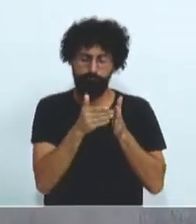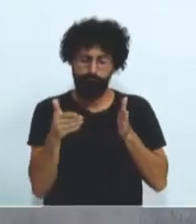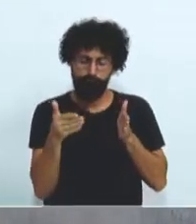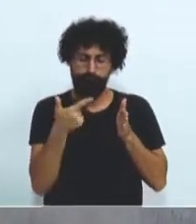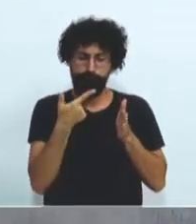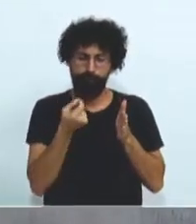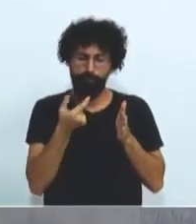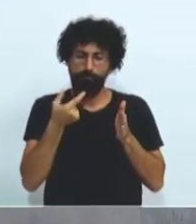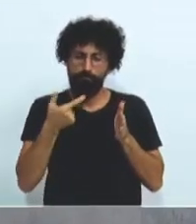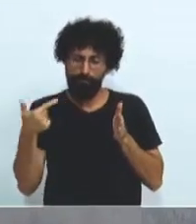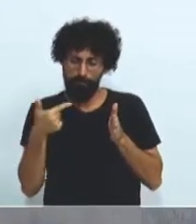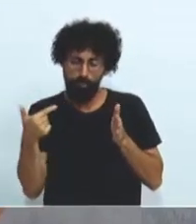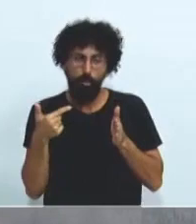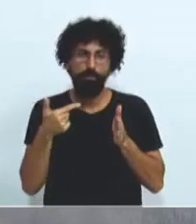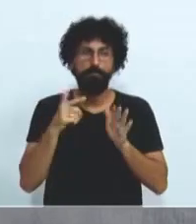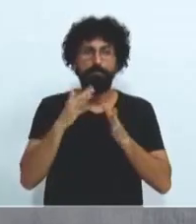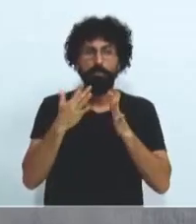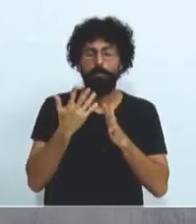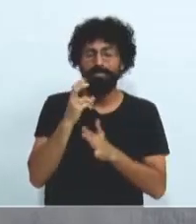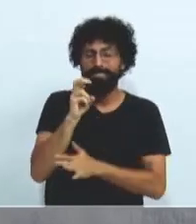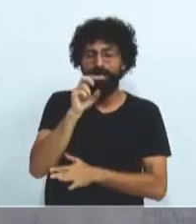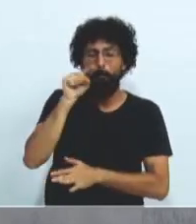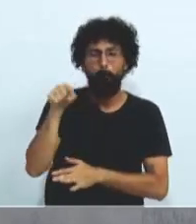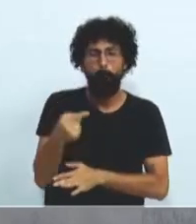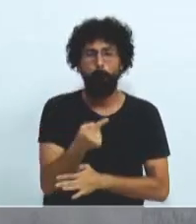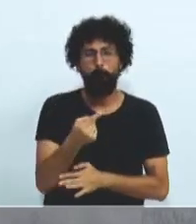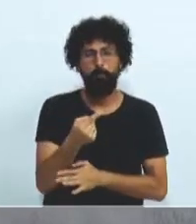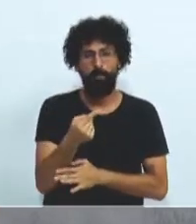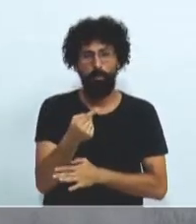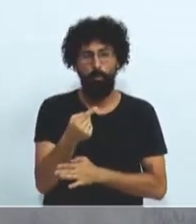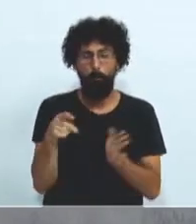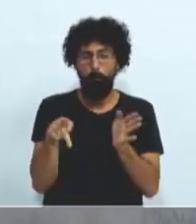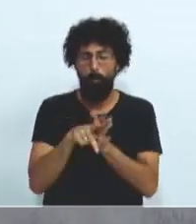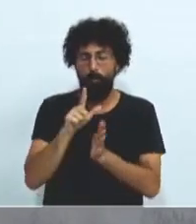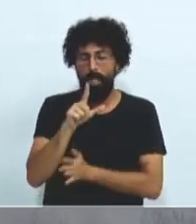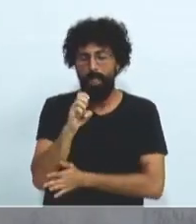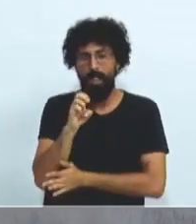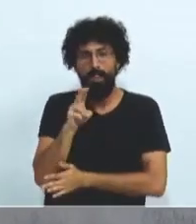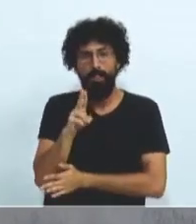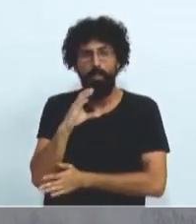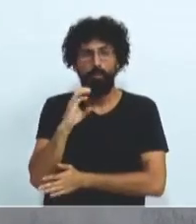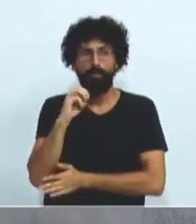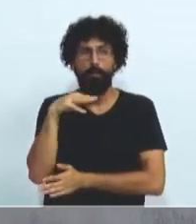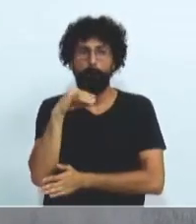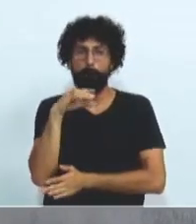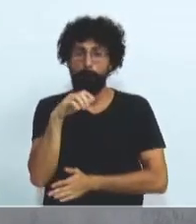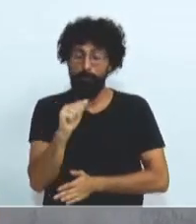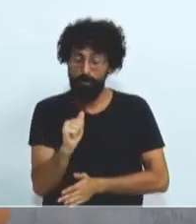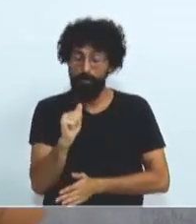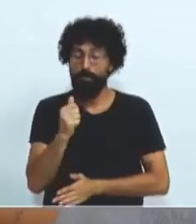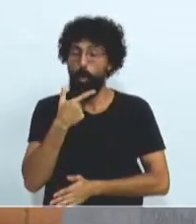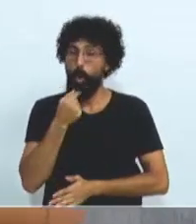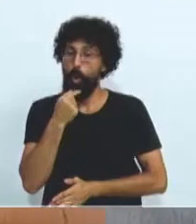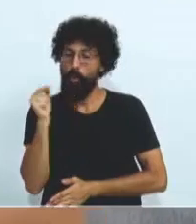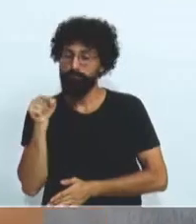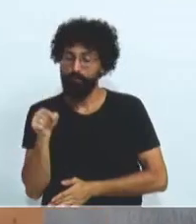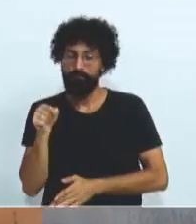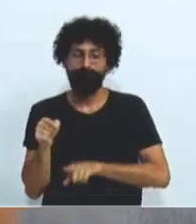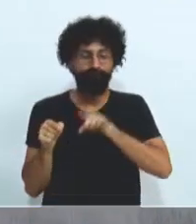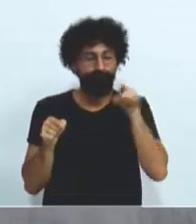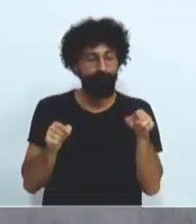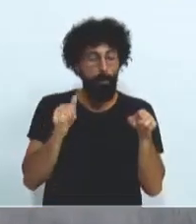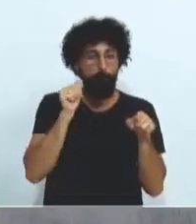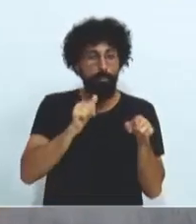no Brasil 5.920 casos novos de leucemia em homens e 4.890